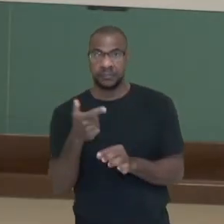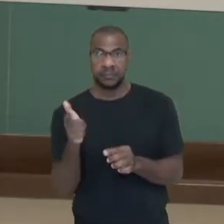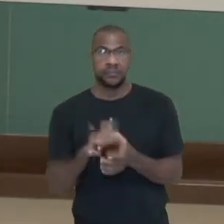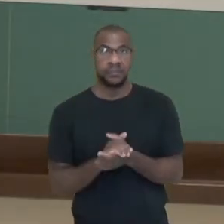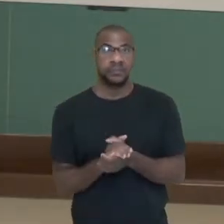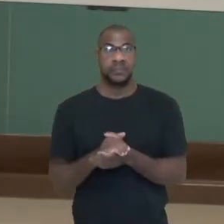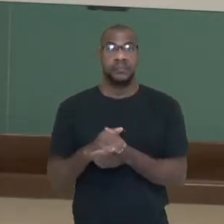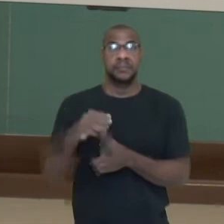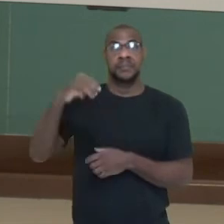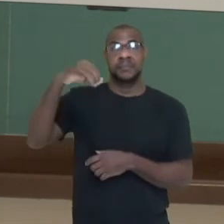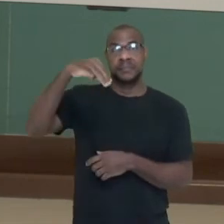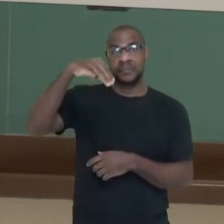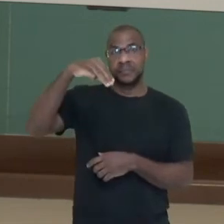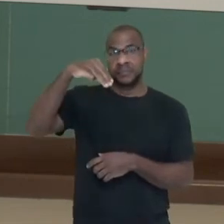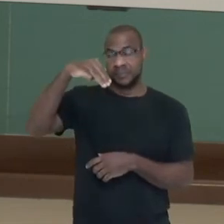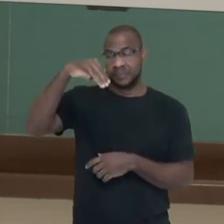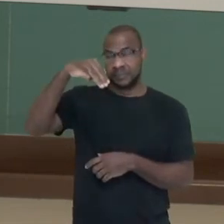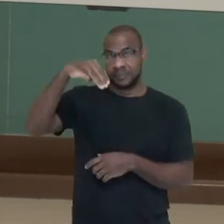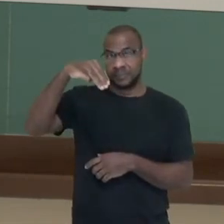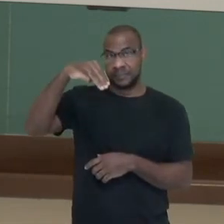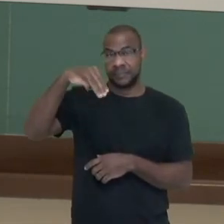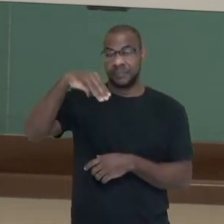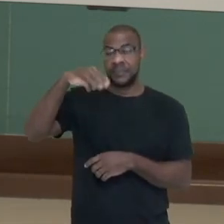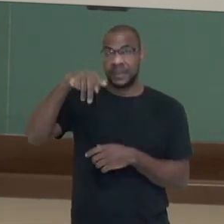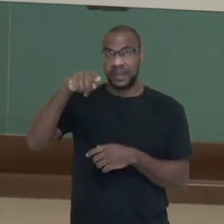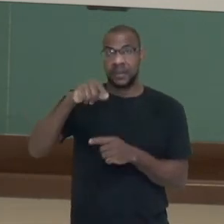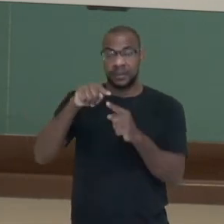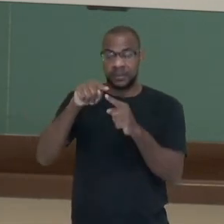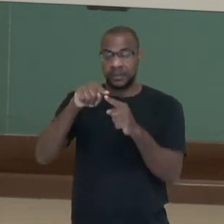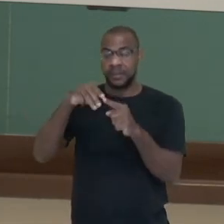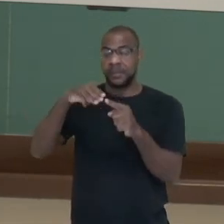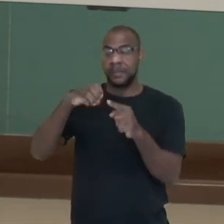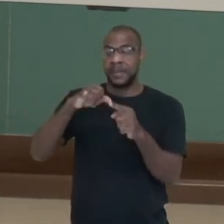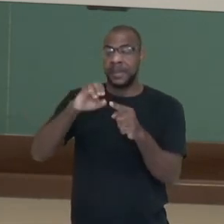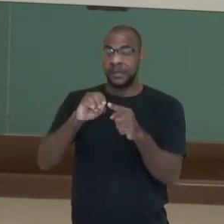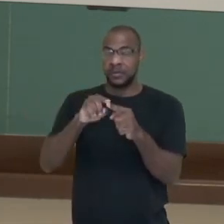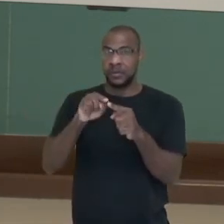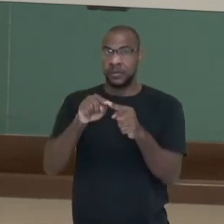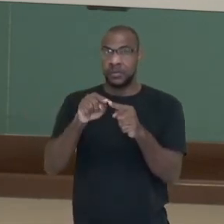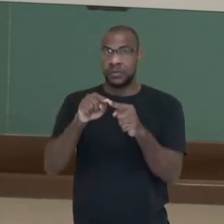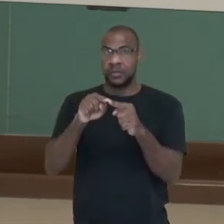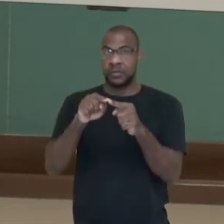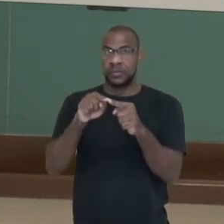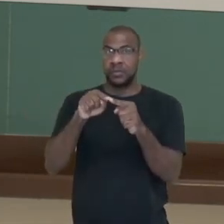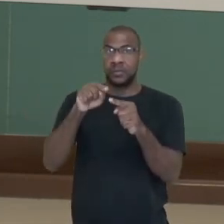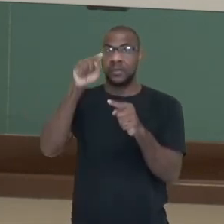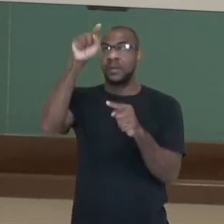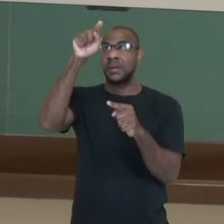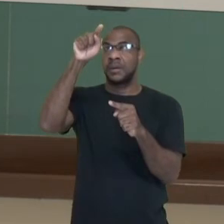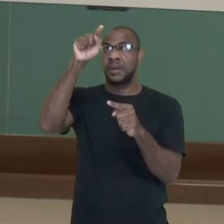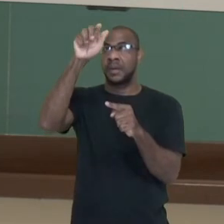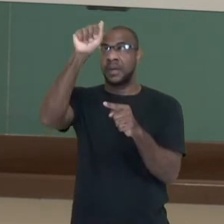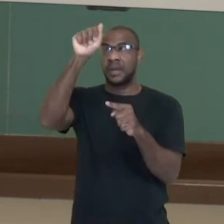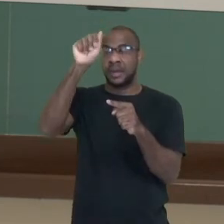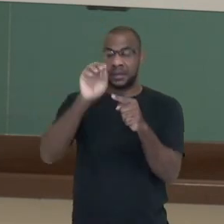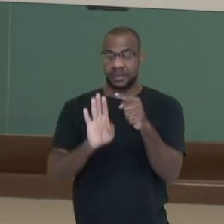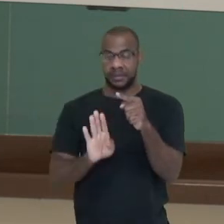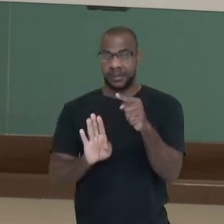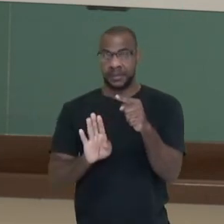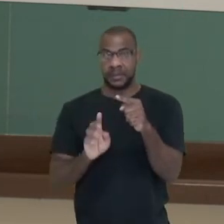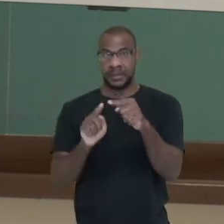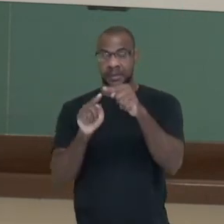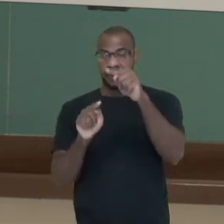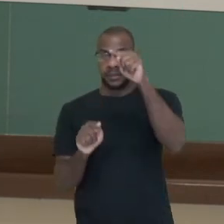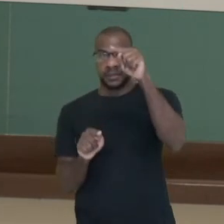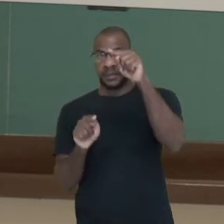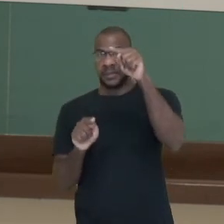é o ponto médio entre A e B. E vejam que a distância A e B é a distância de um dos